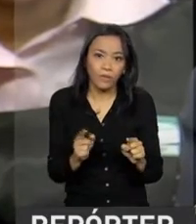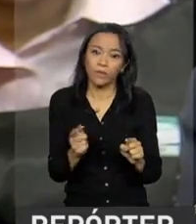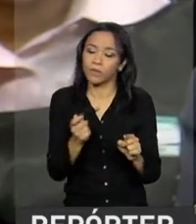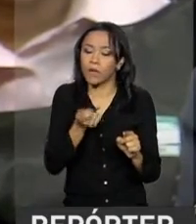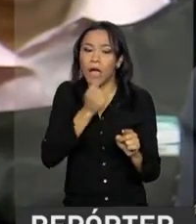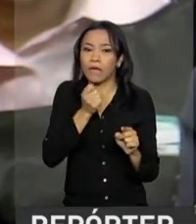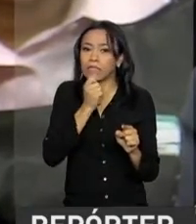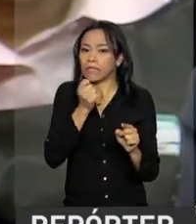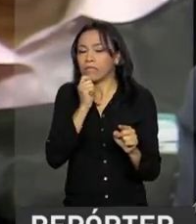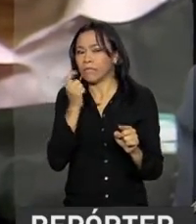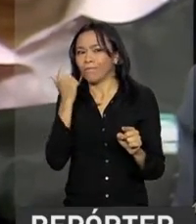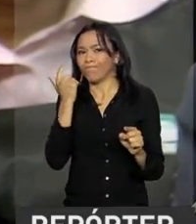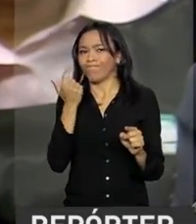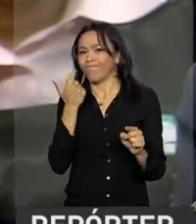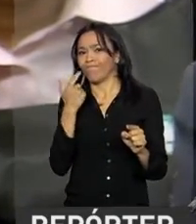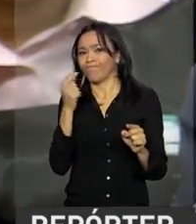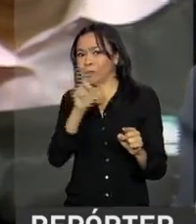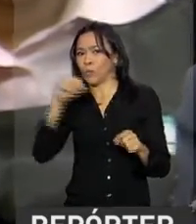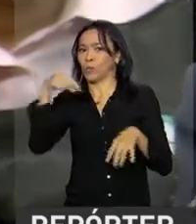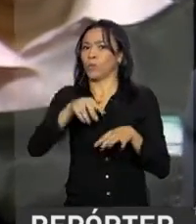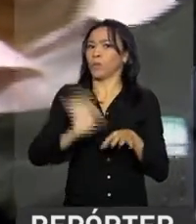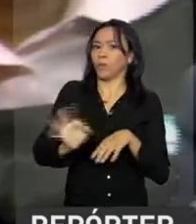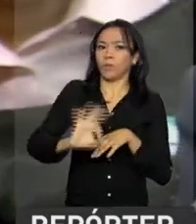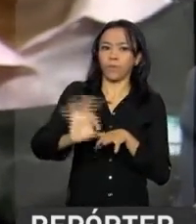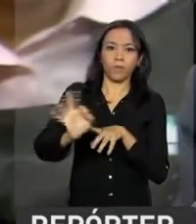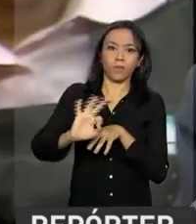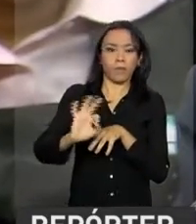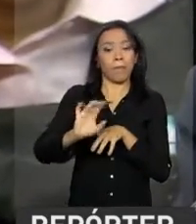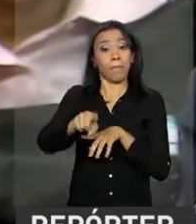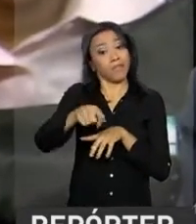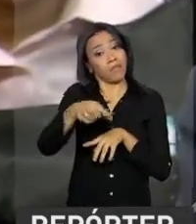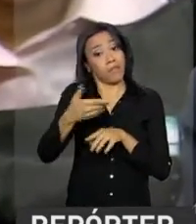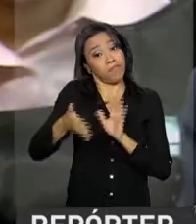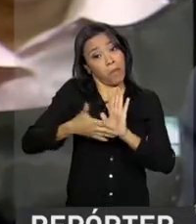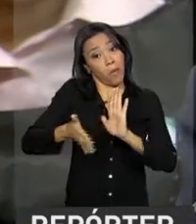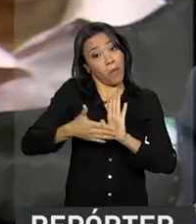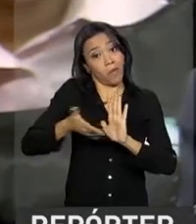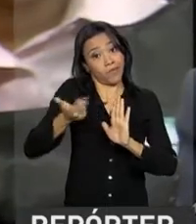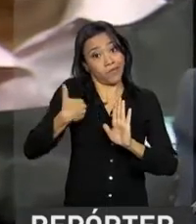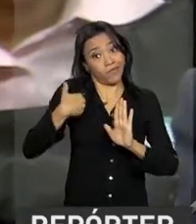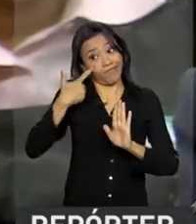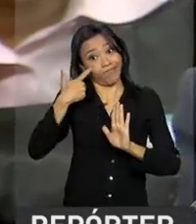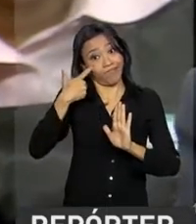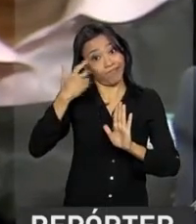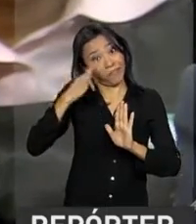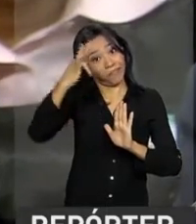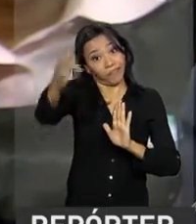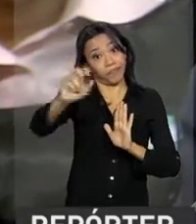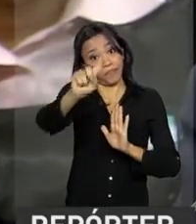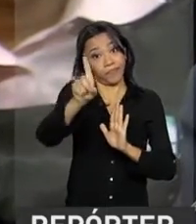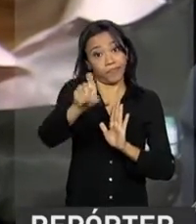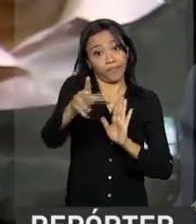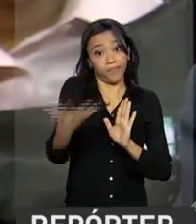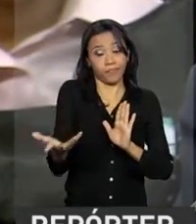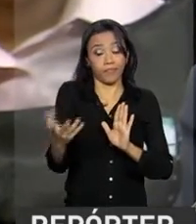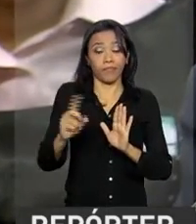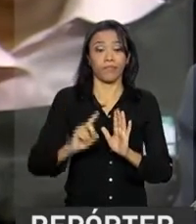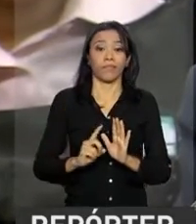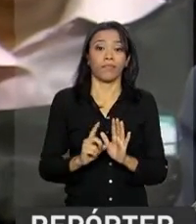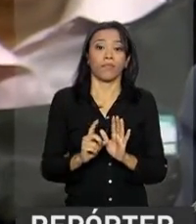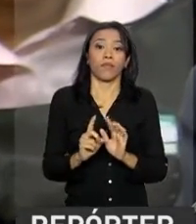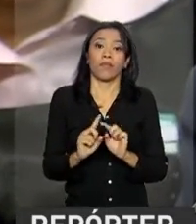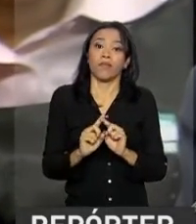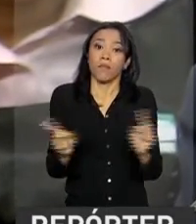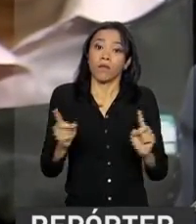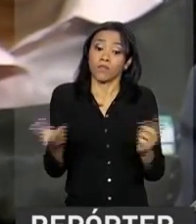está sendo considerado no momento, mas é uma hipótese que não devemos descartar no futuro, porém,